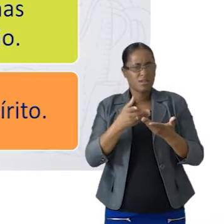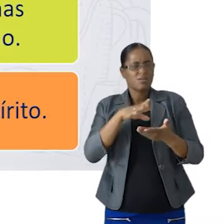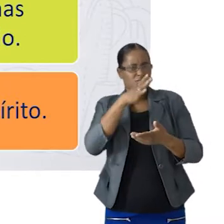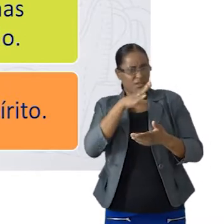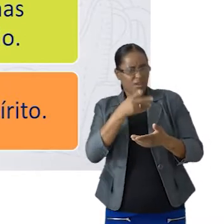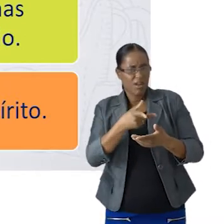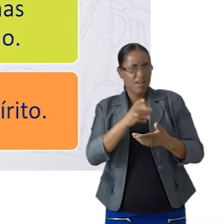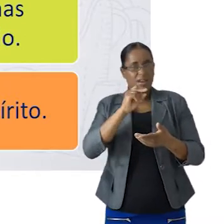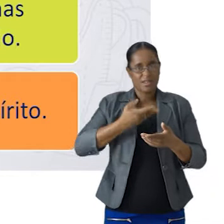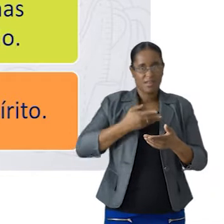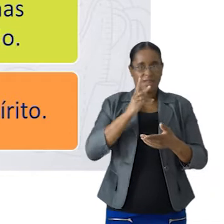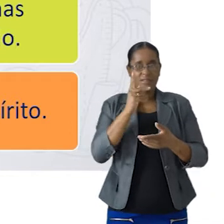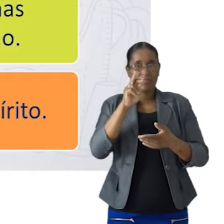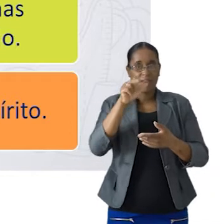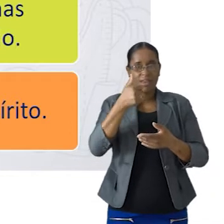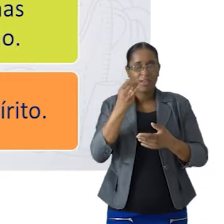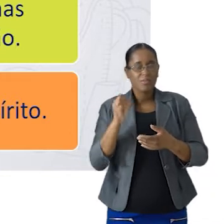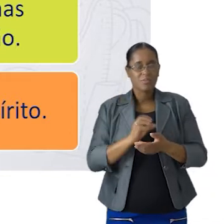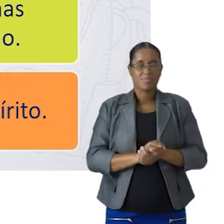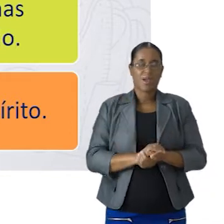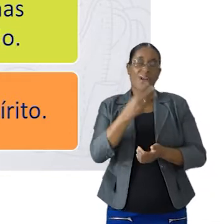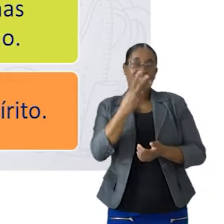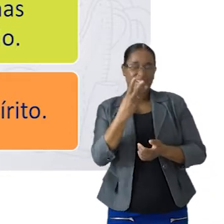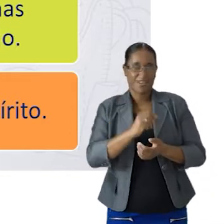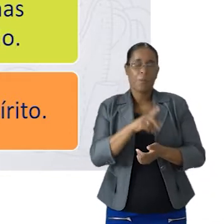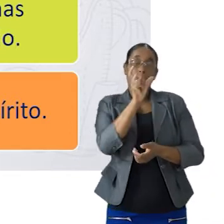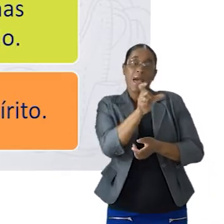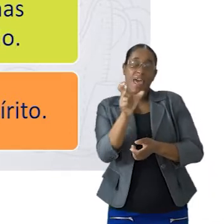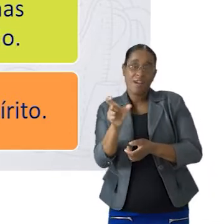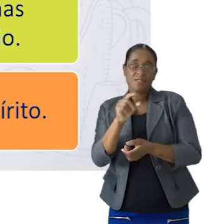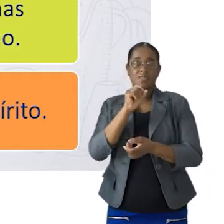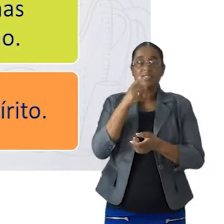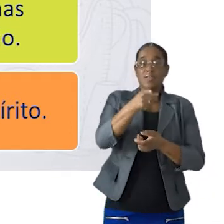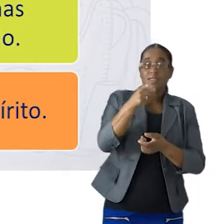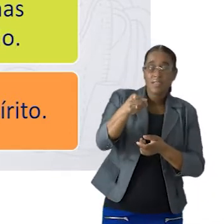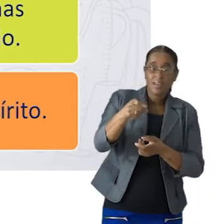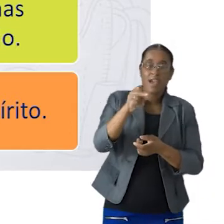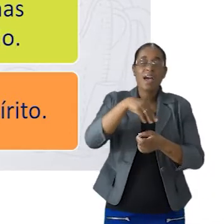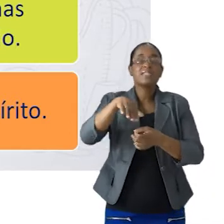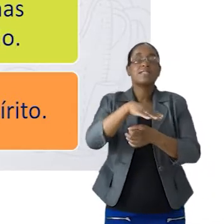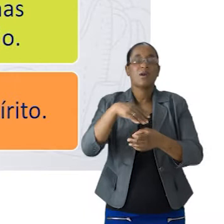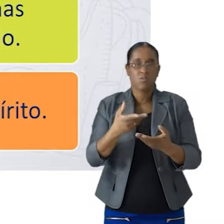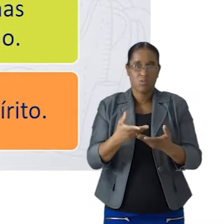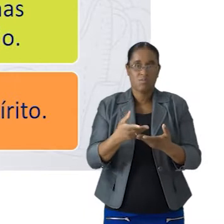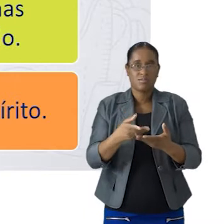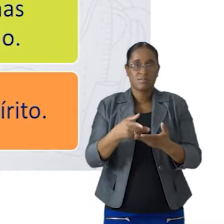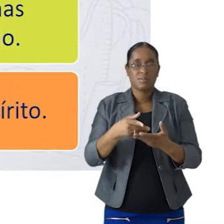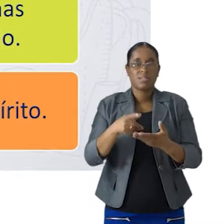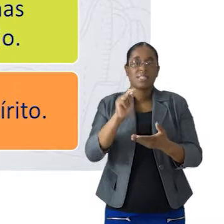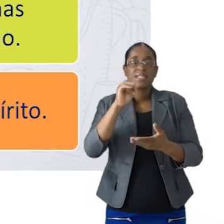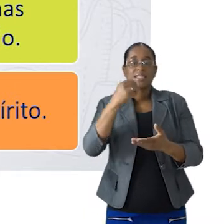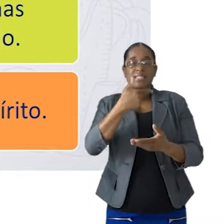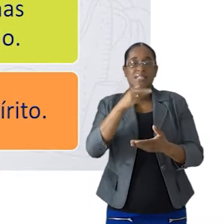Terceiro conceito, terceira definição. Palavras que indicam ações, estados ou